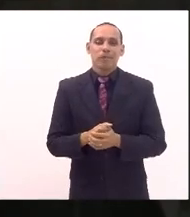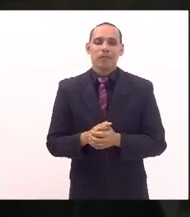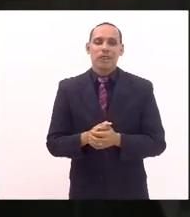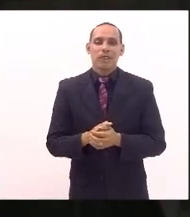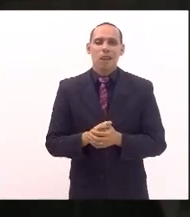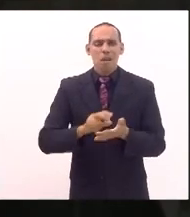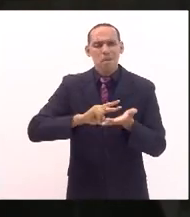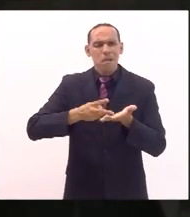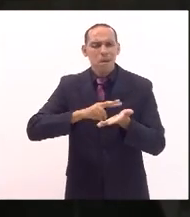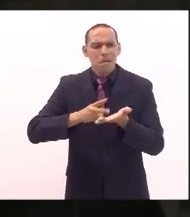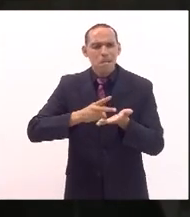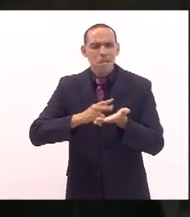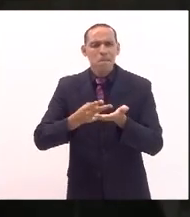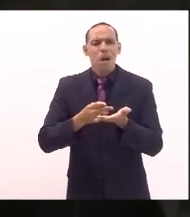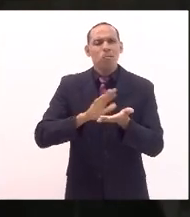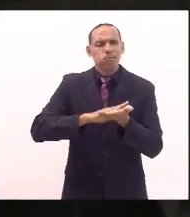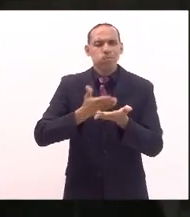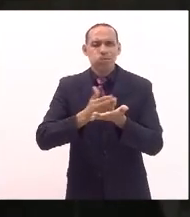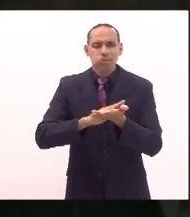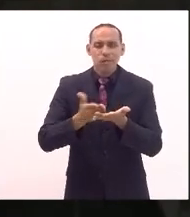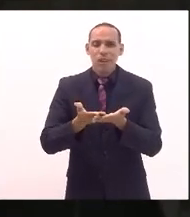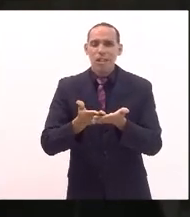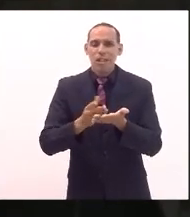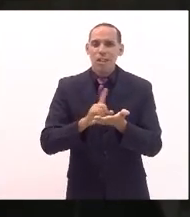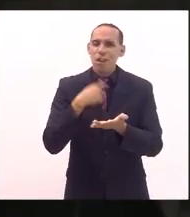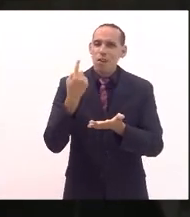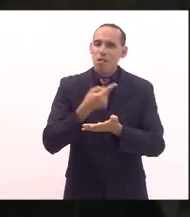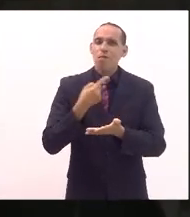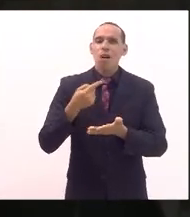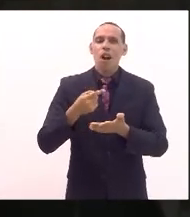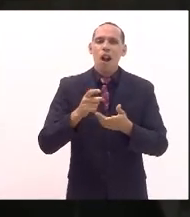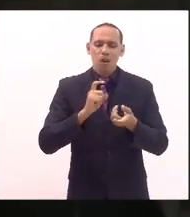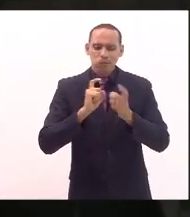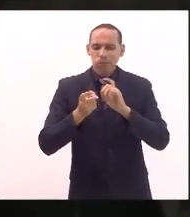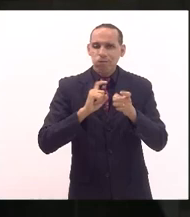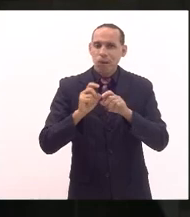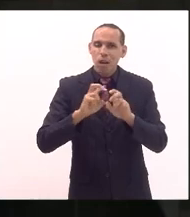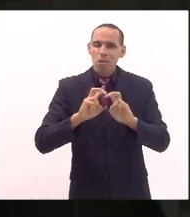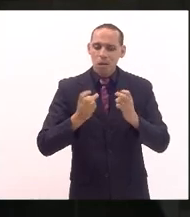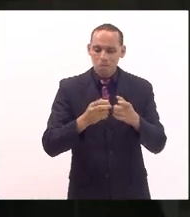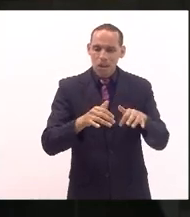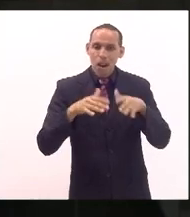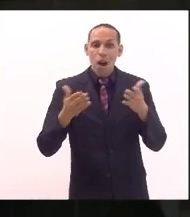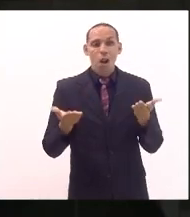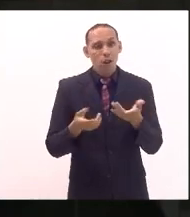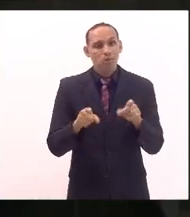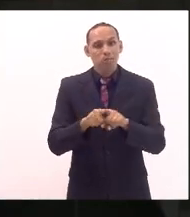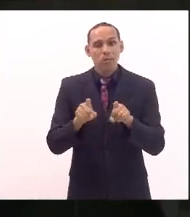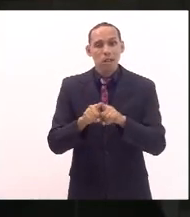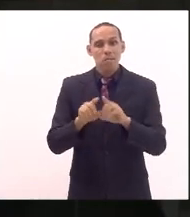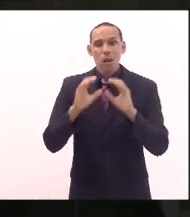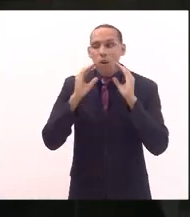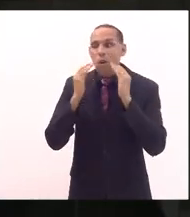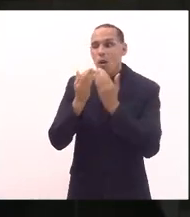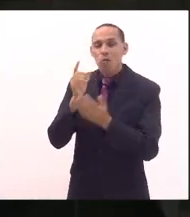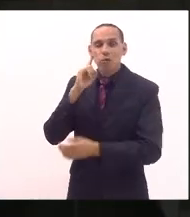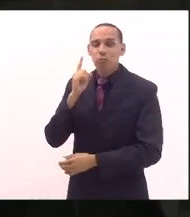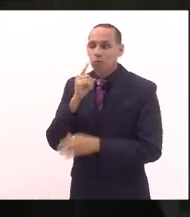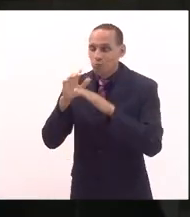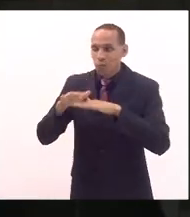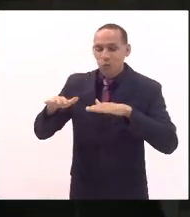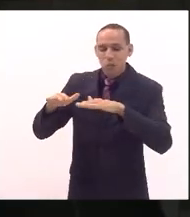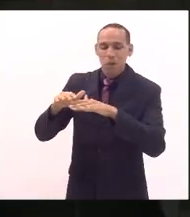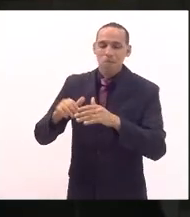a tradução e interpretação da nossa das nossas sessões plenárias e faz hoje para a comunidade surda